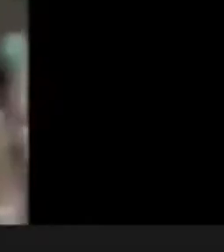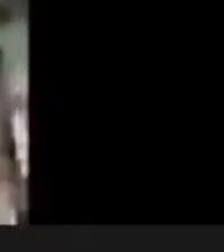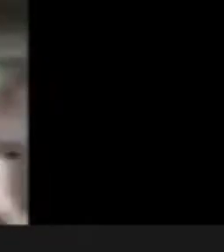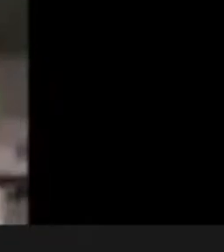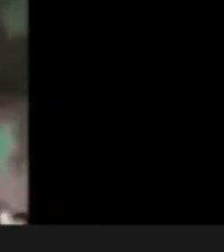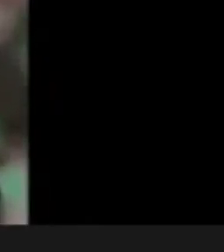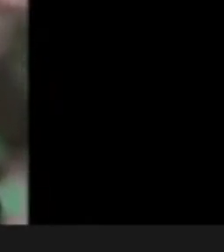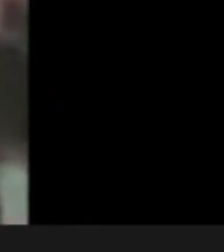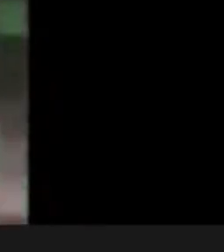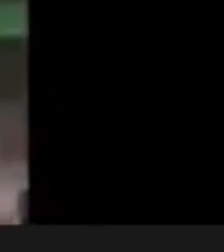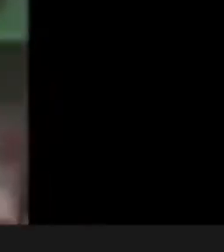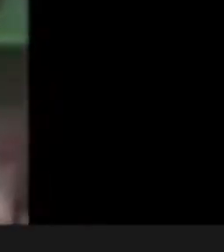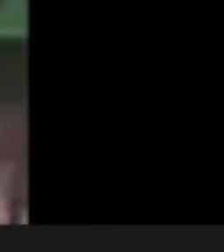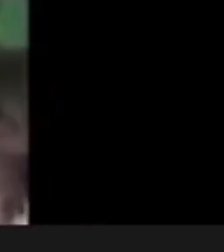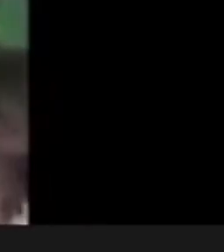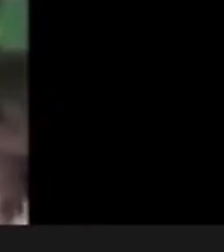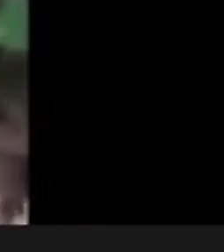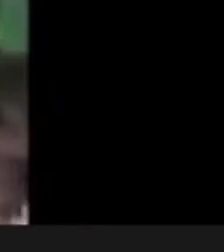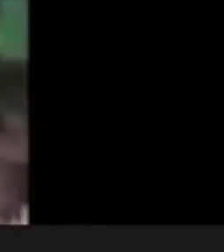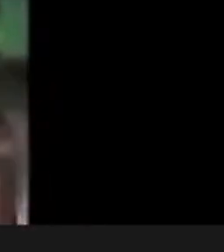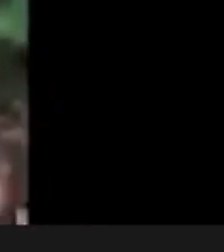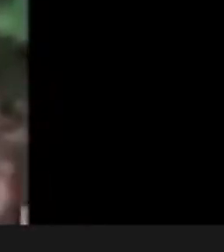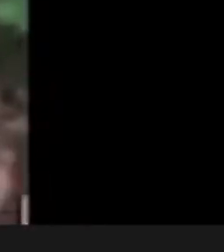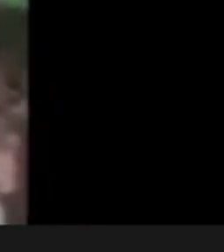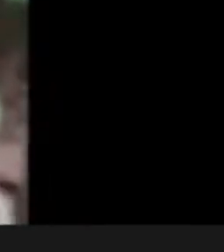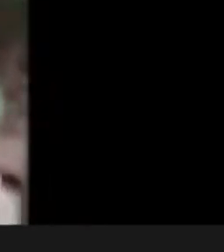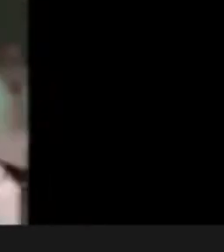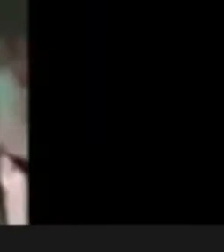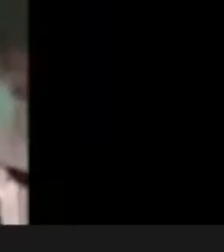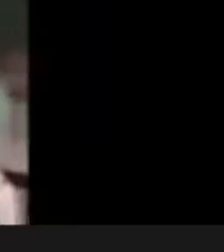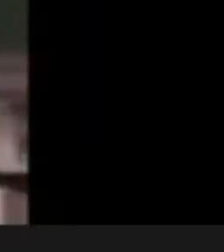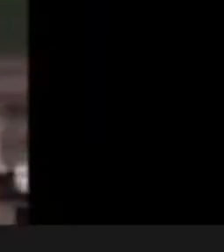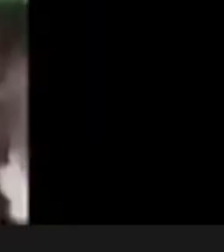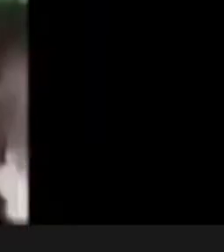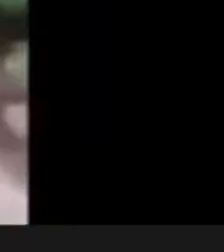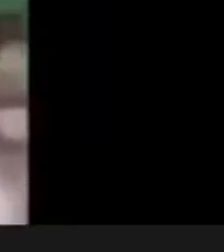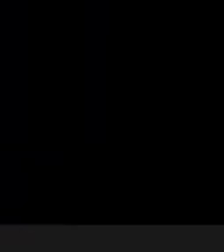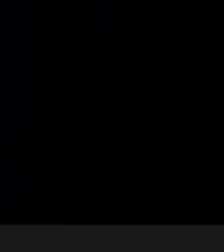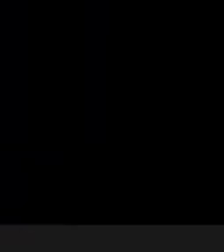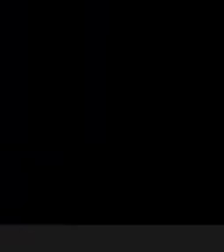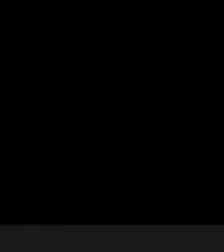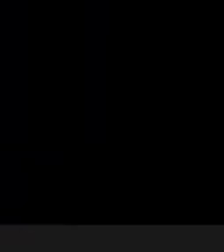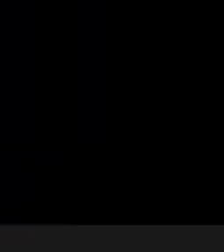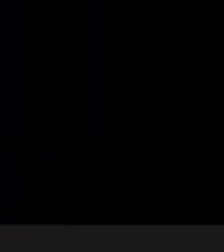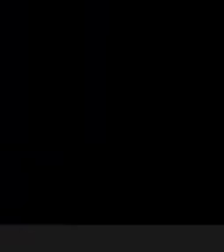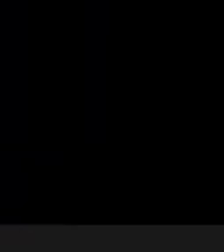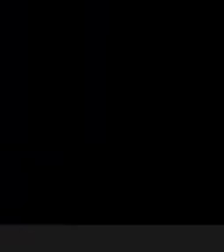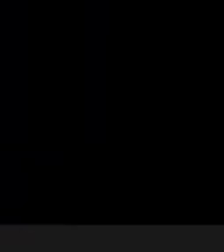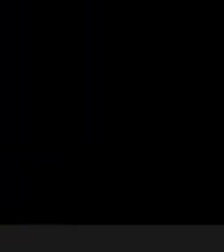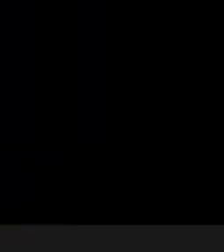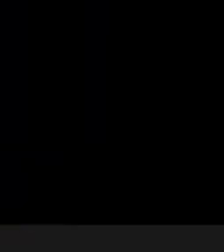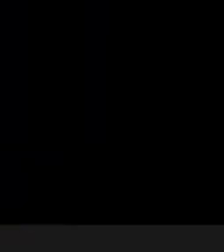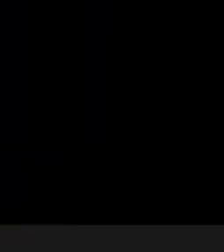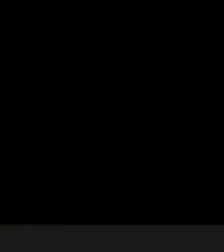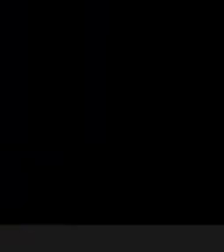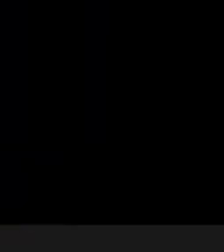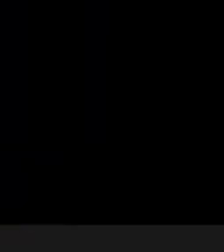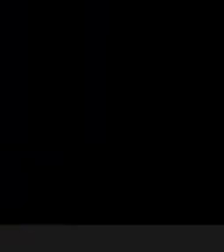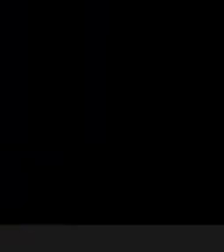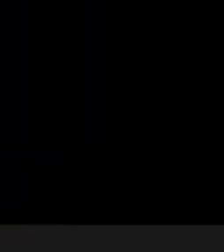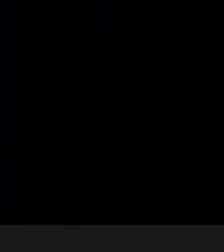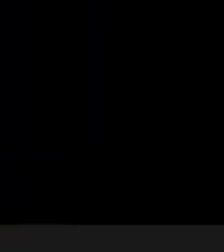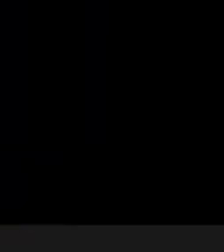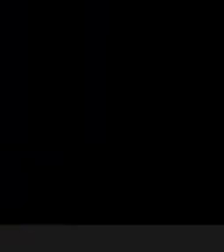Temos jaguatirica, capivara, os macacos. E o que vem tirando o nosso sonho, o